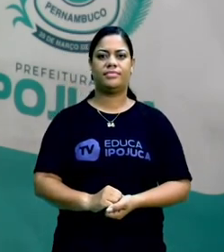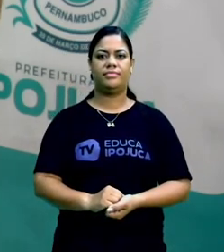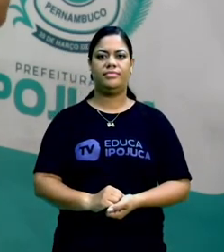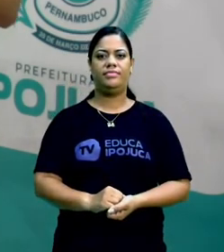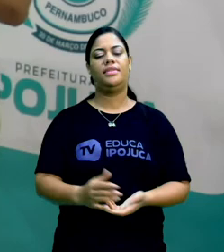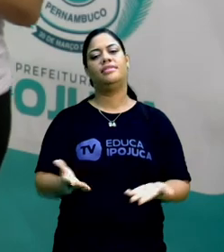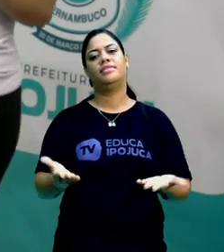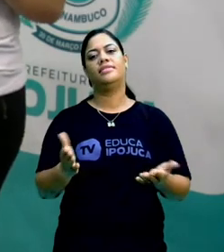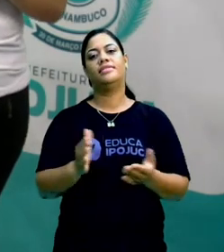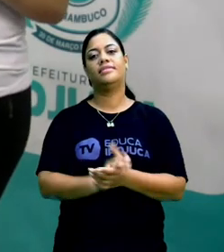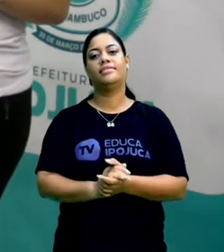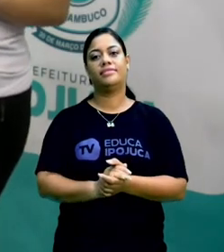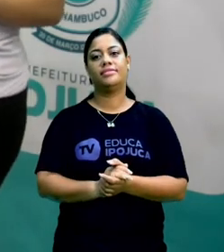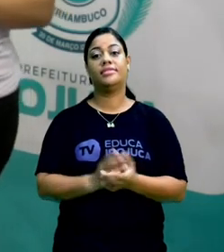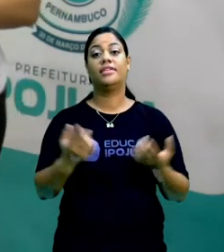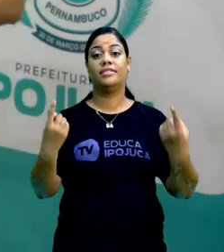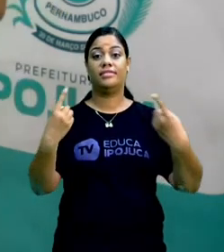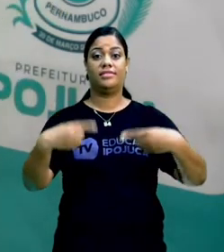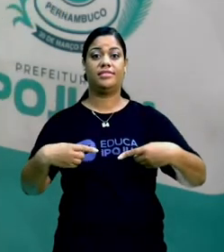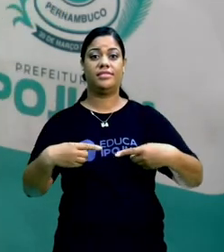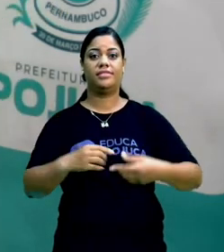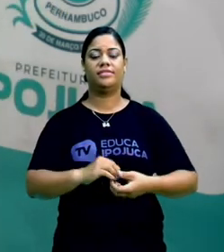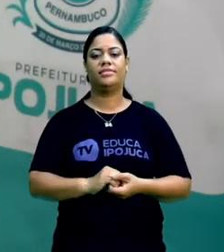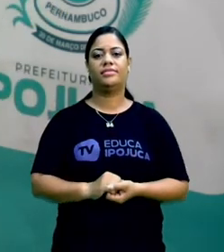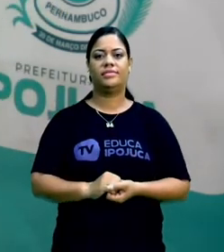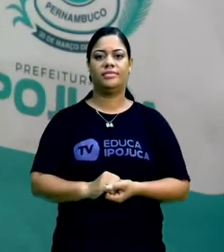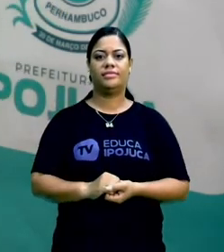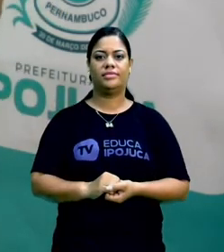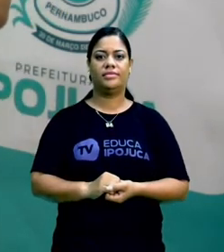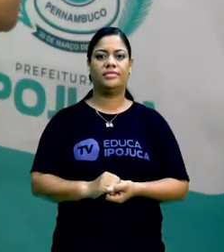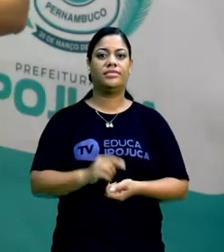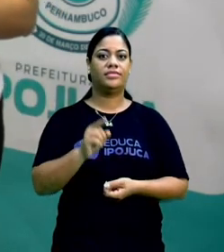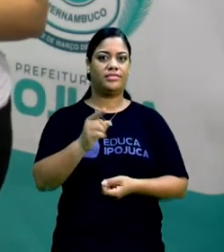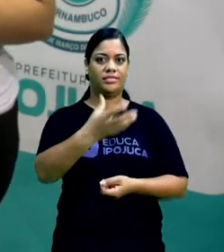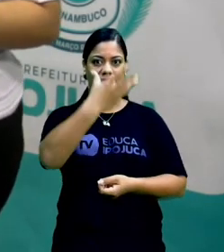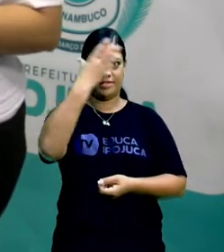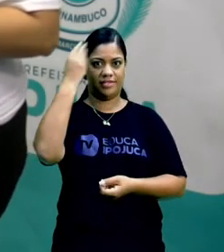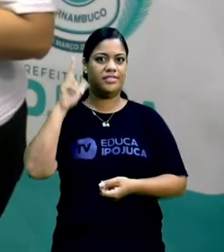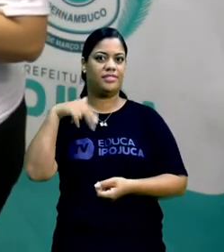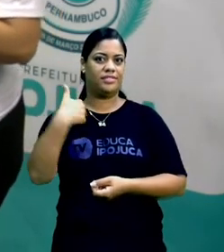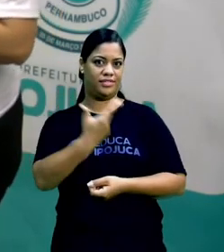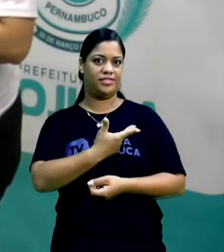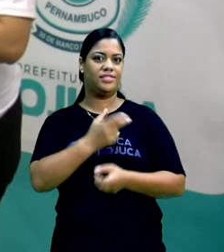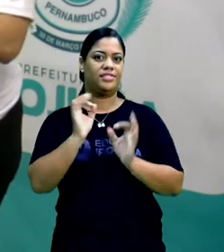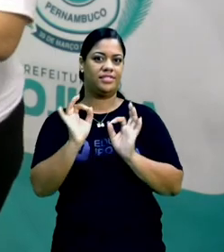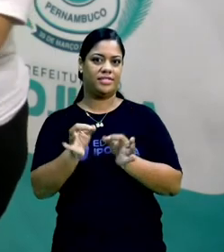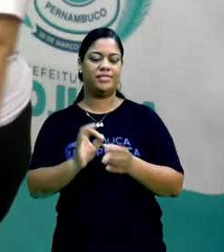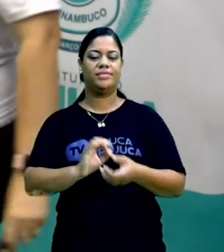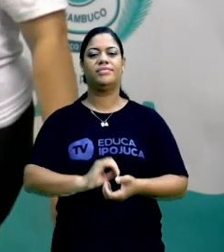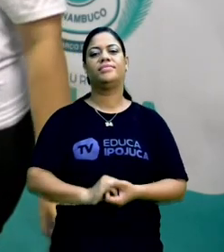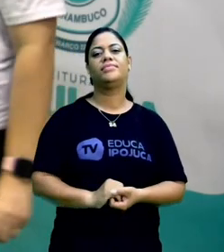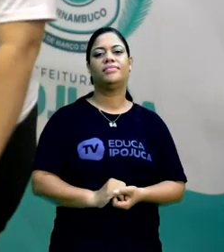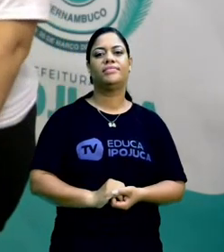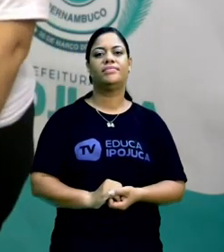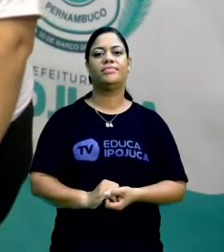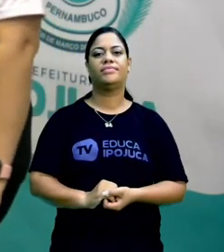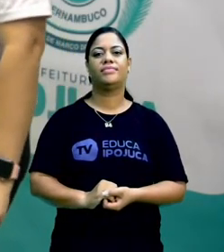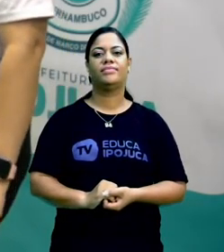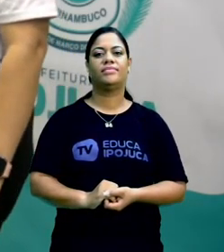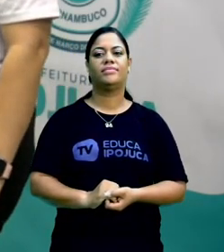Ah, que pena, chegou a hora do nosso desafio. Mas eu não vou deixar que vocês esqueçam da gente, tá bom? Olha